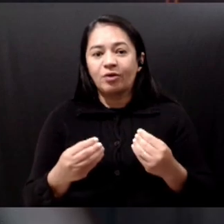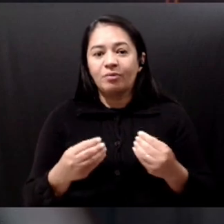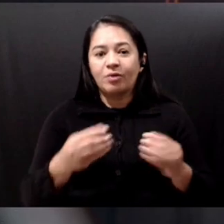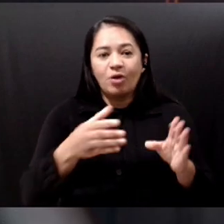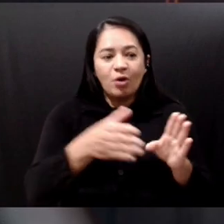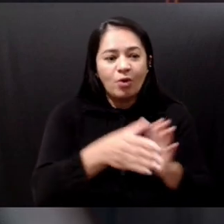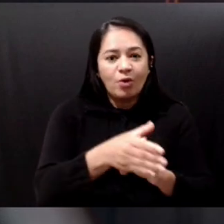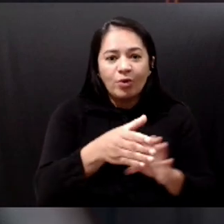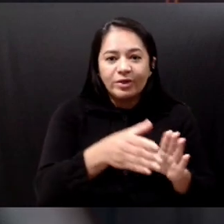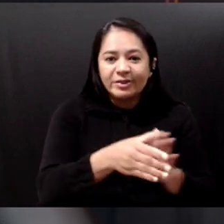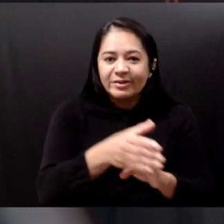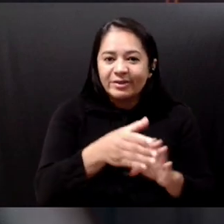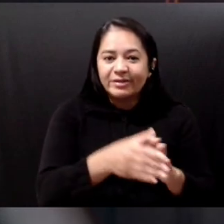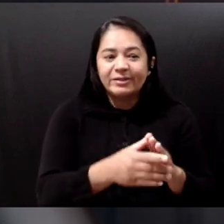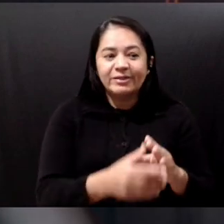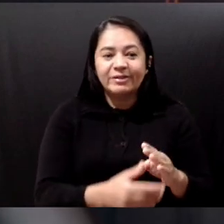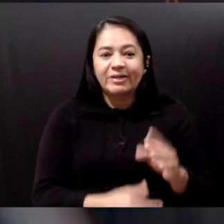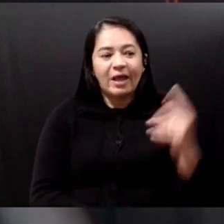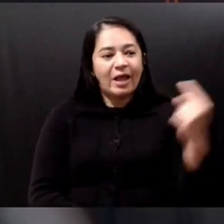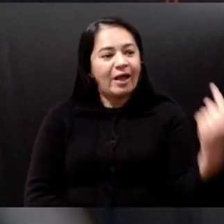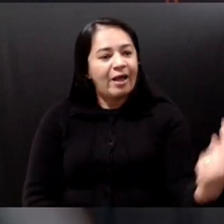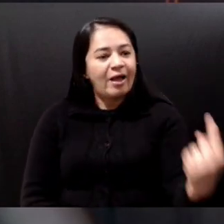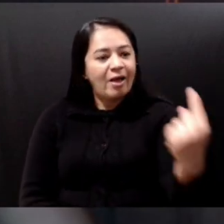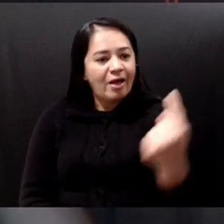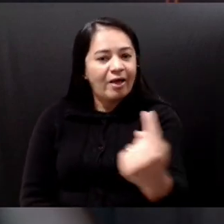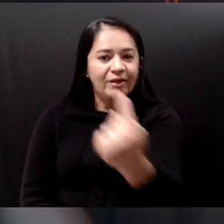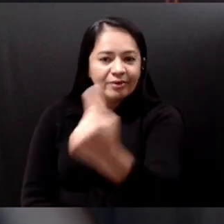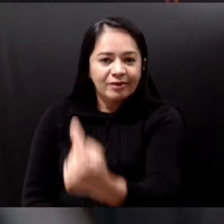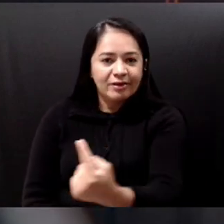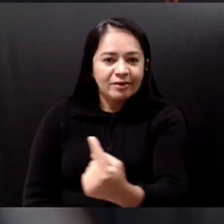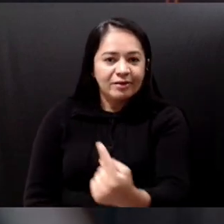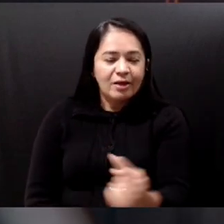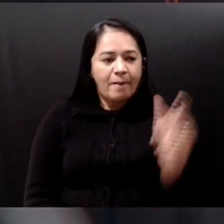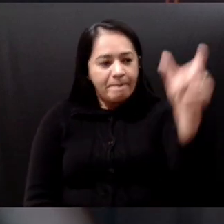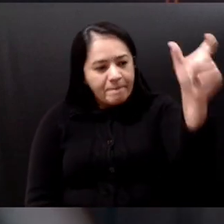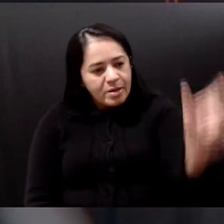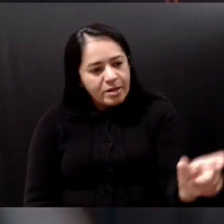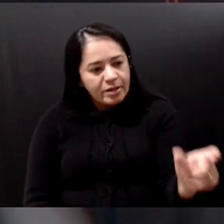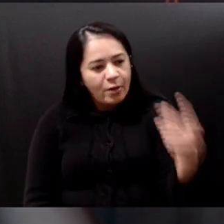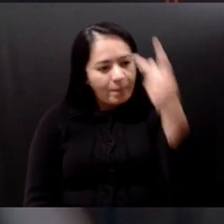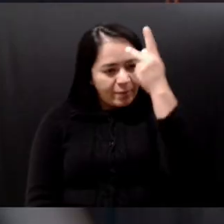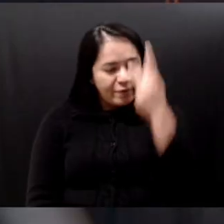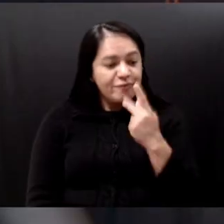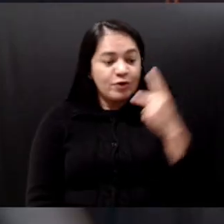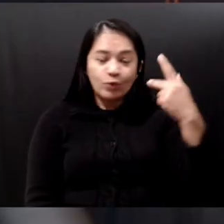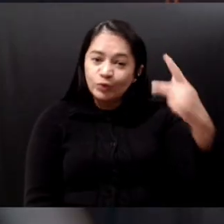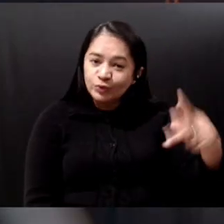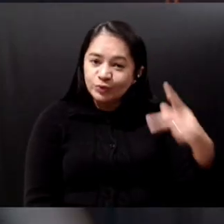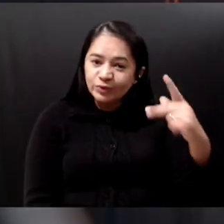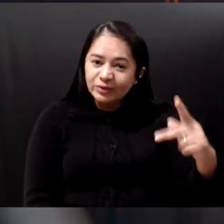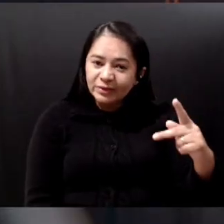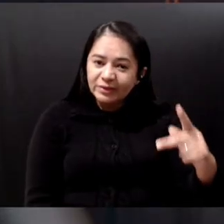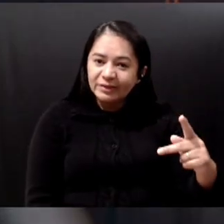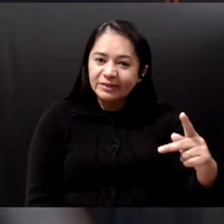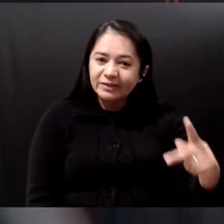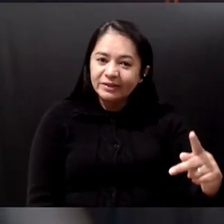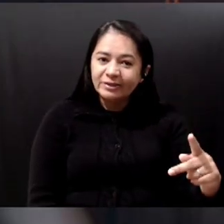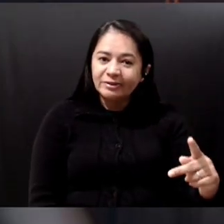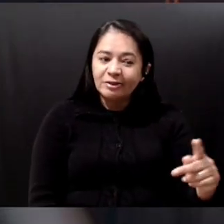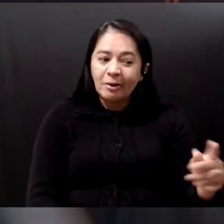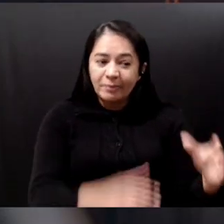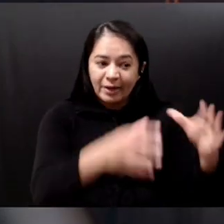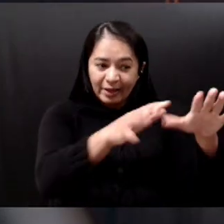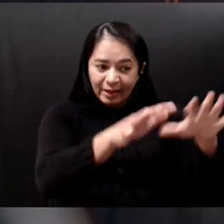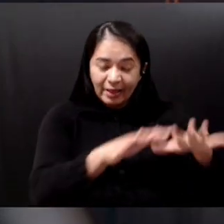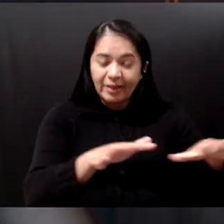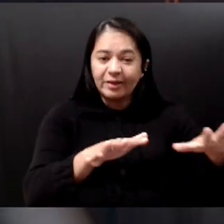né, que é olhar para aquele indivíduo, para aquele empreendedor, para aquela necessidade, para aquele segmento, e a Uhum. partir dali a